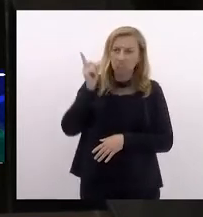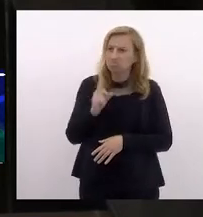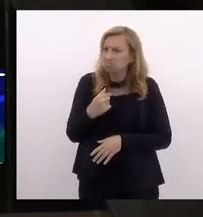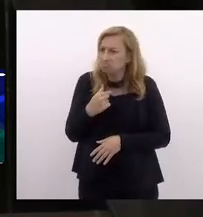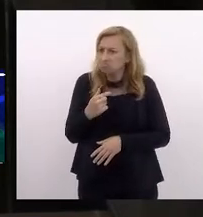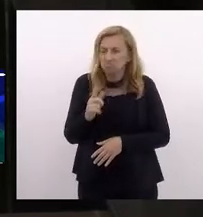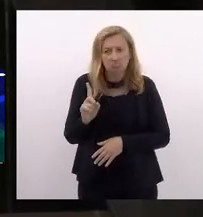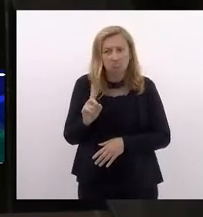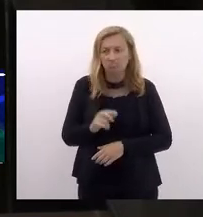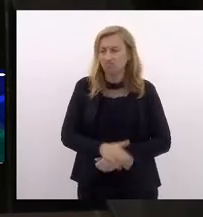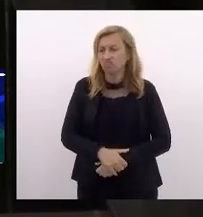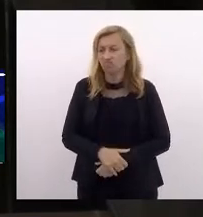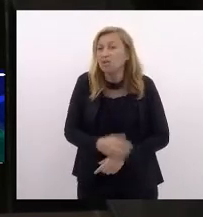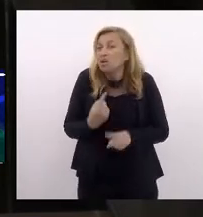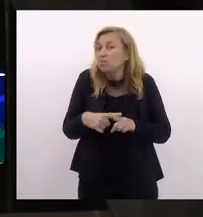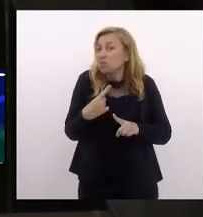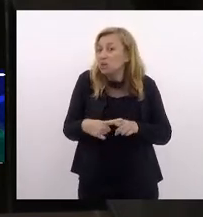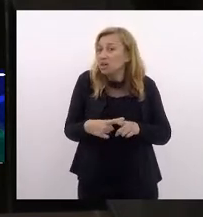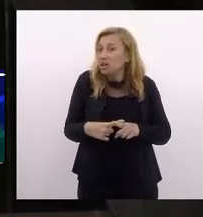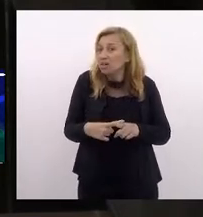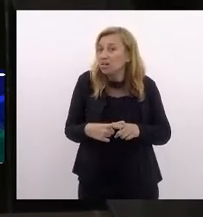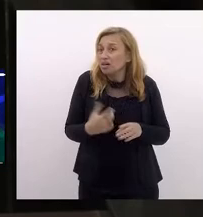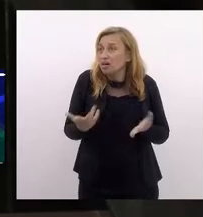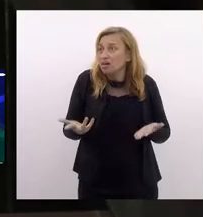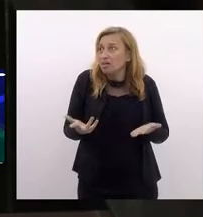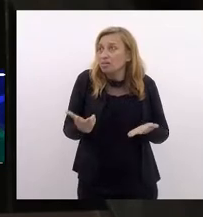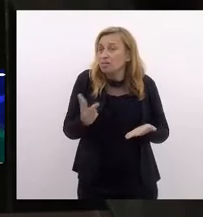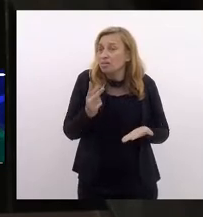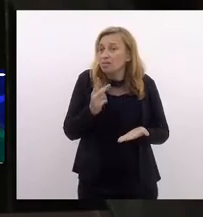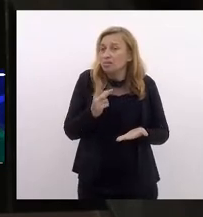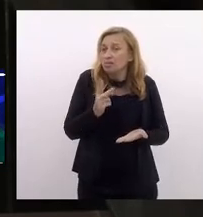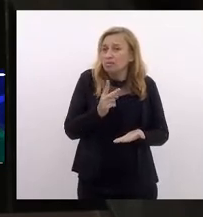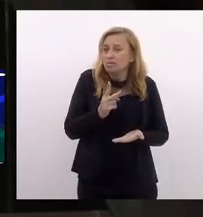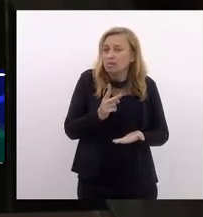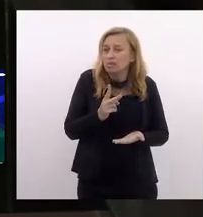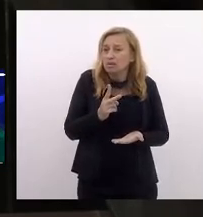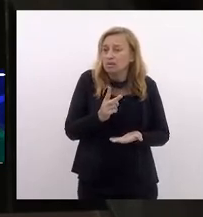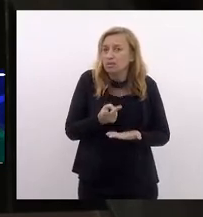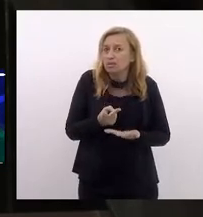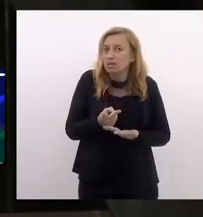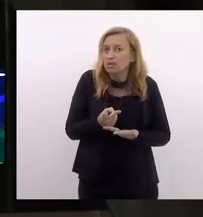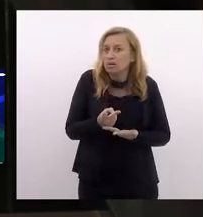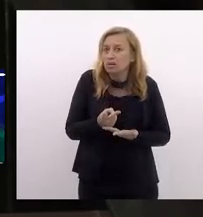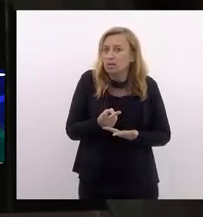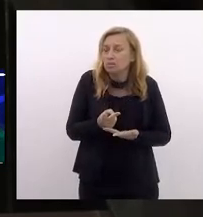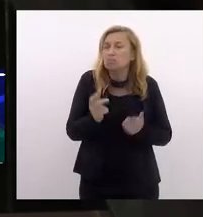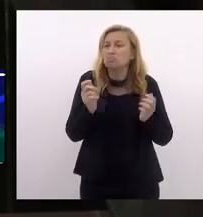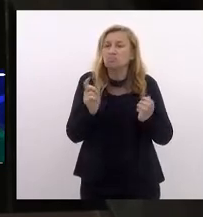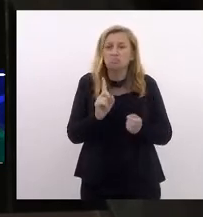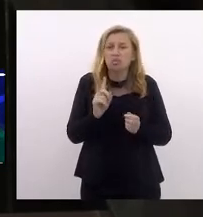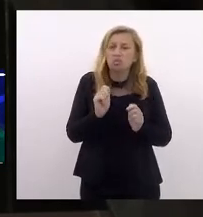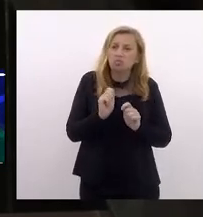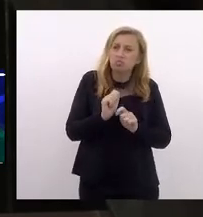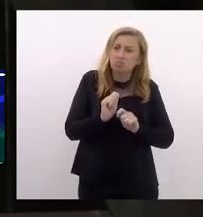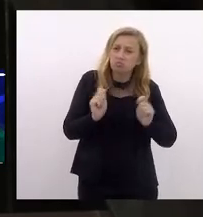eu não sei lembrei porque embora fosse ele o mar embora não fosse possível